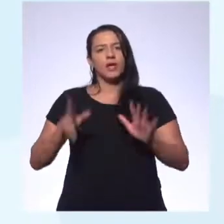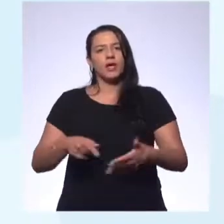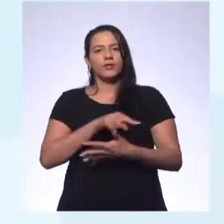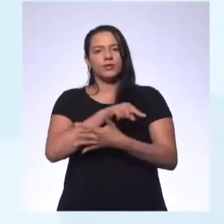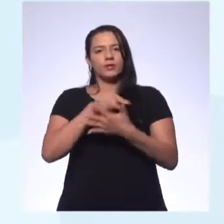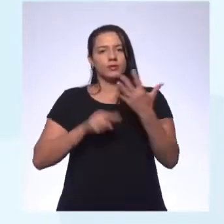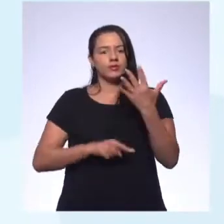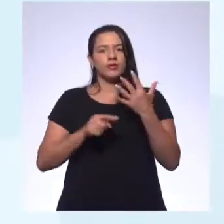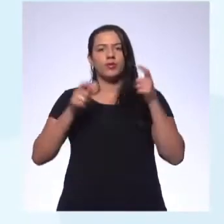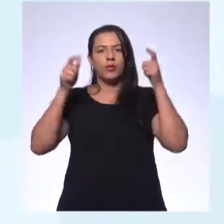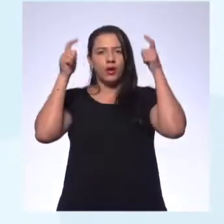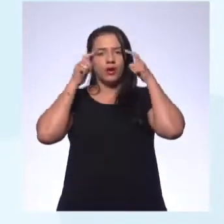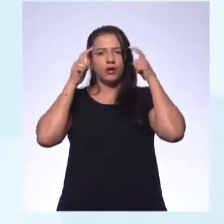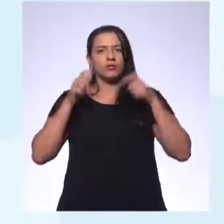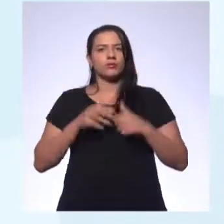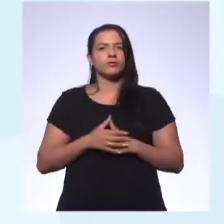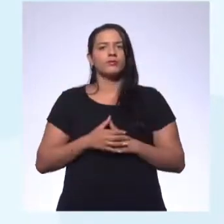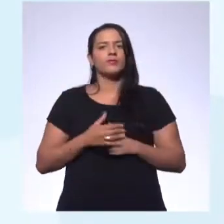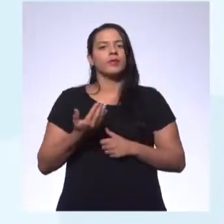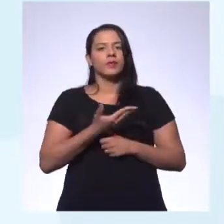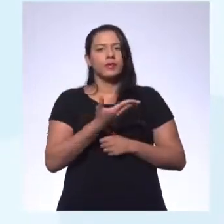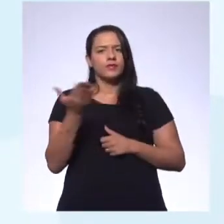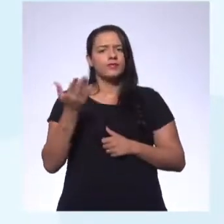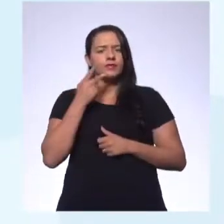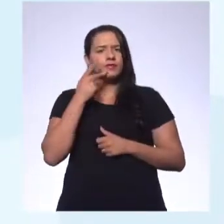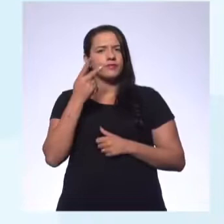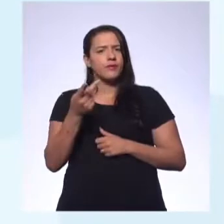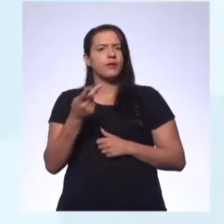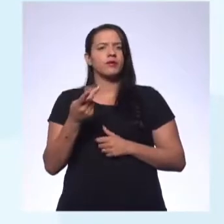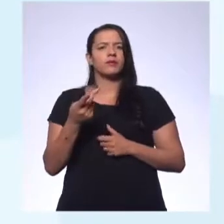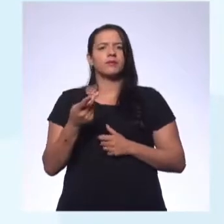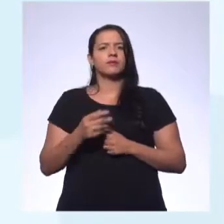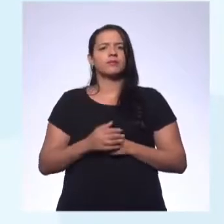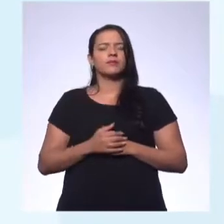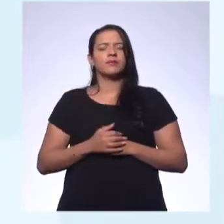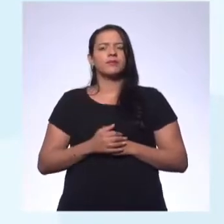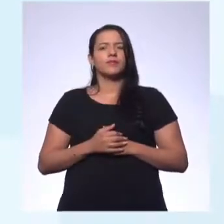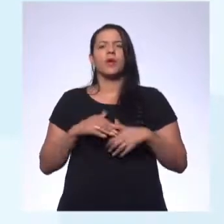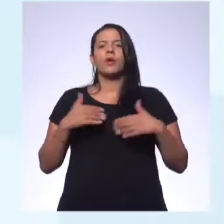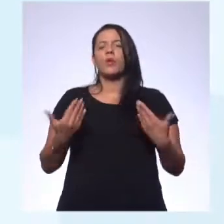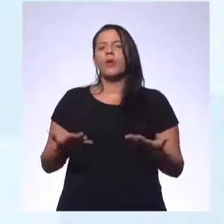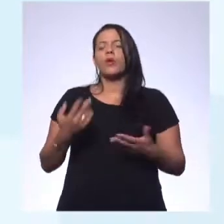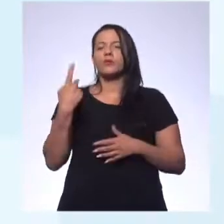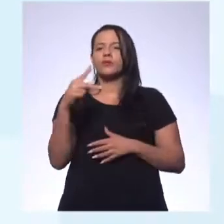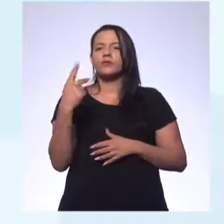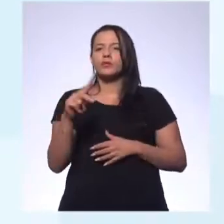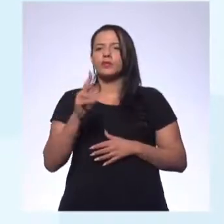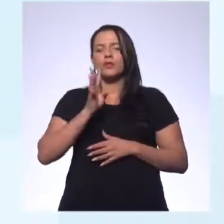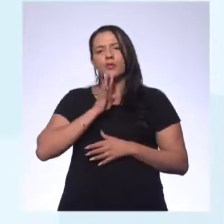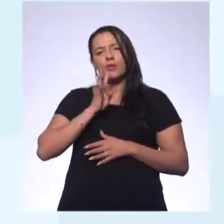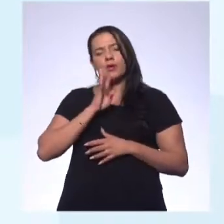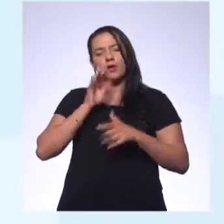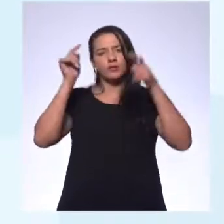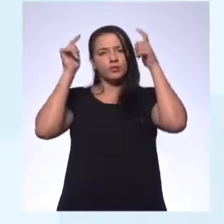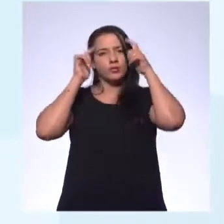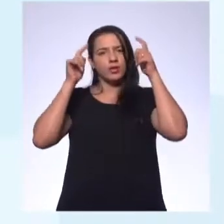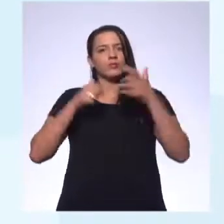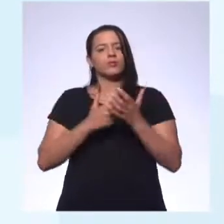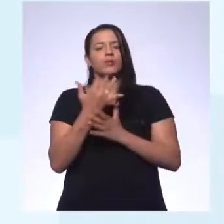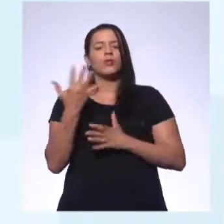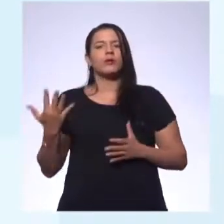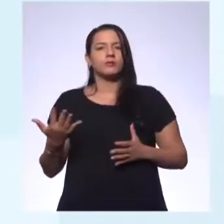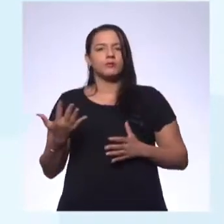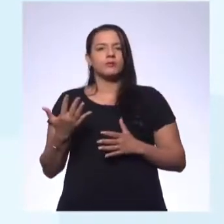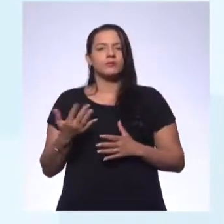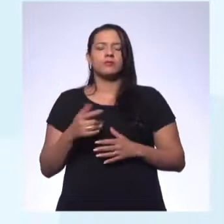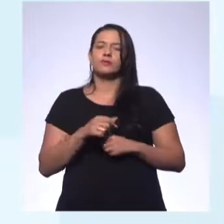né? E aí eu quero saber que você comente aí no chat para a gente. Quais são os reinos que você conhece? Então, 2